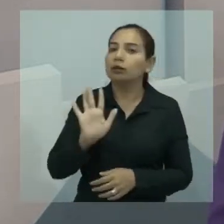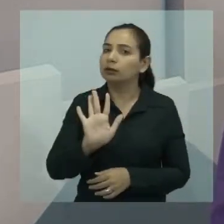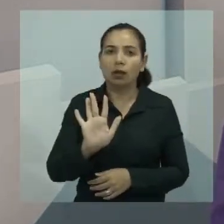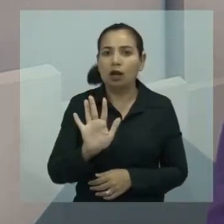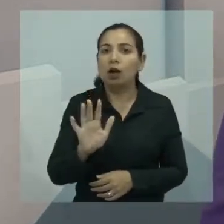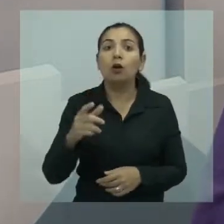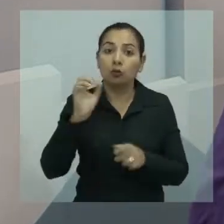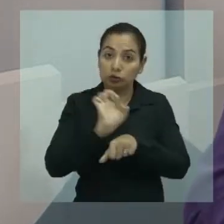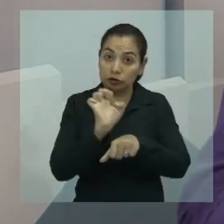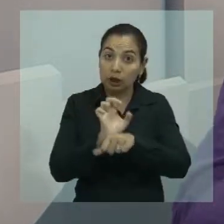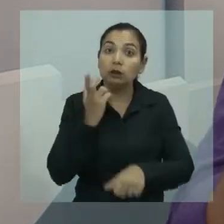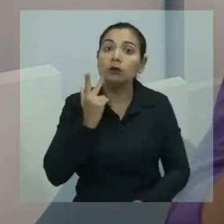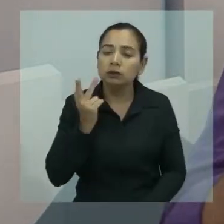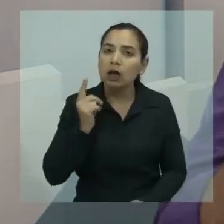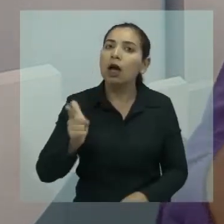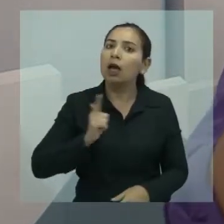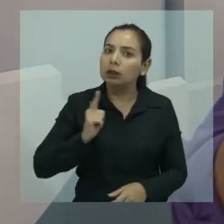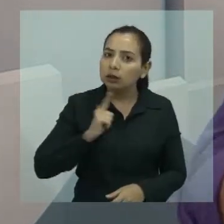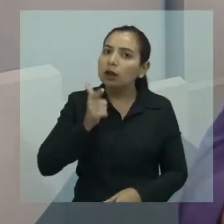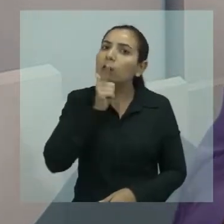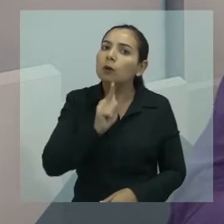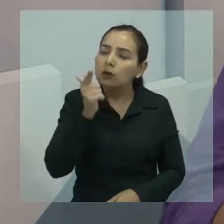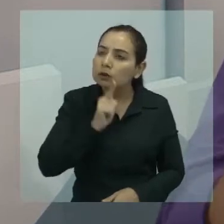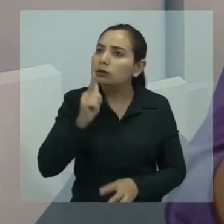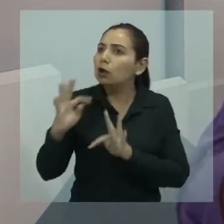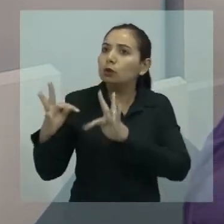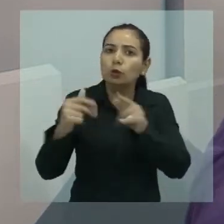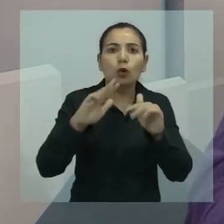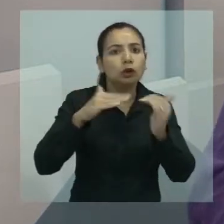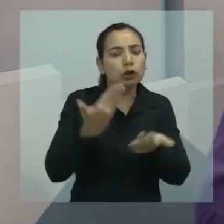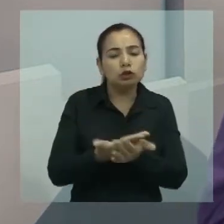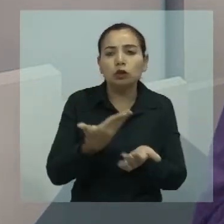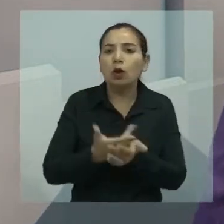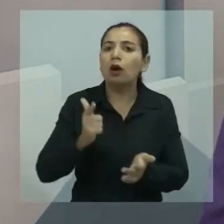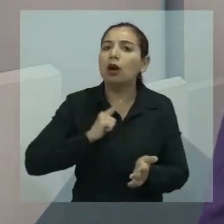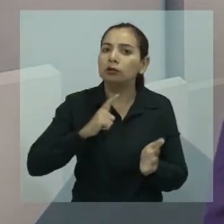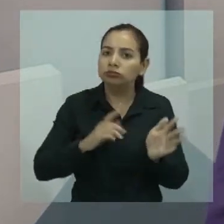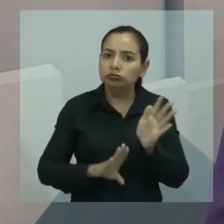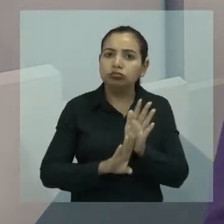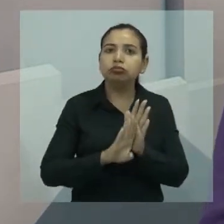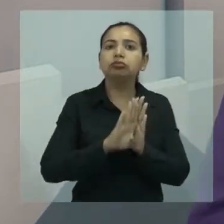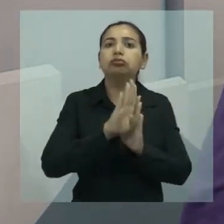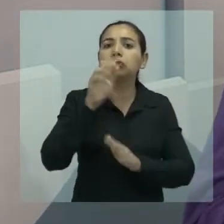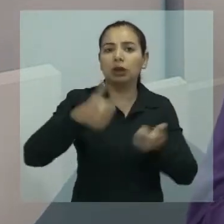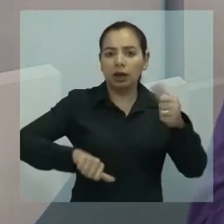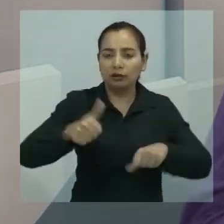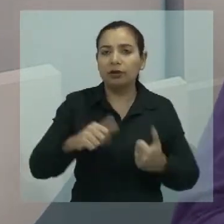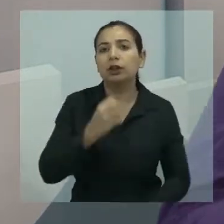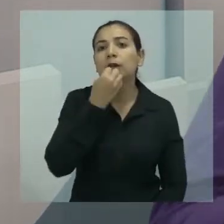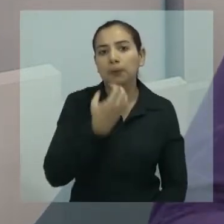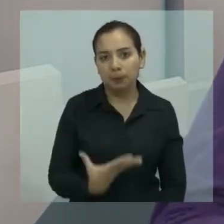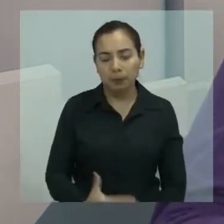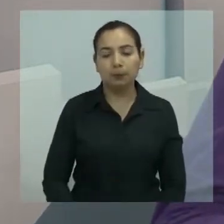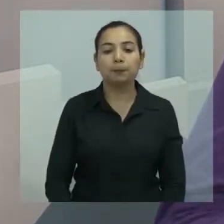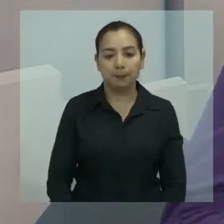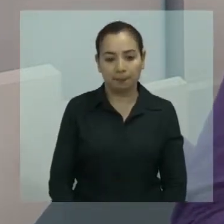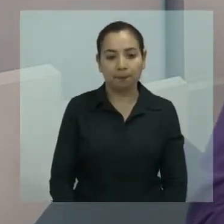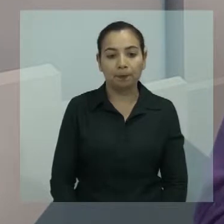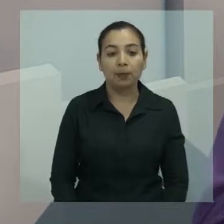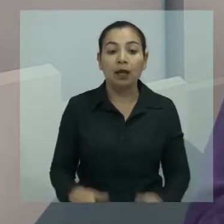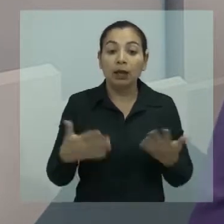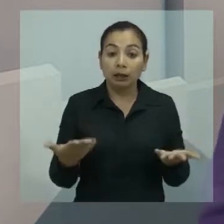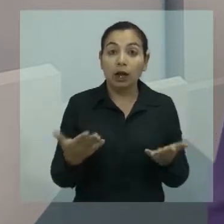é um fenômeno que acontece isoladamente em uma escola e em outra não. O estado do Ceará vem conseguindo com que todas as escolas tenham